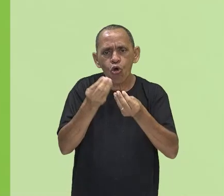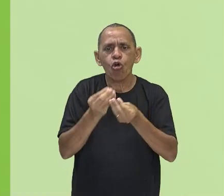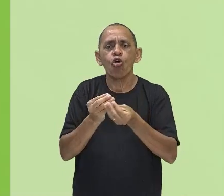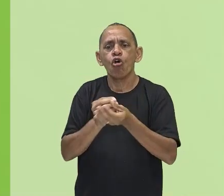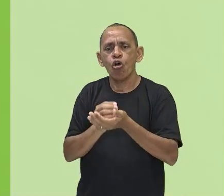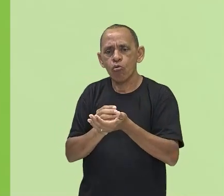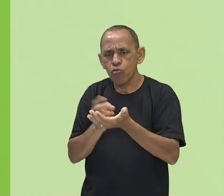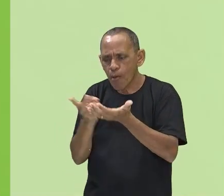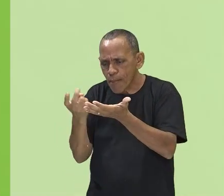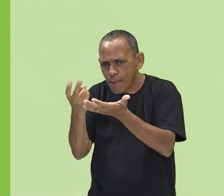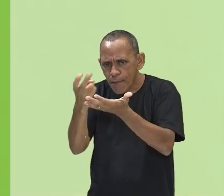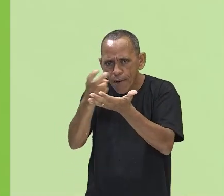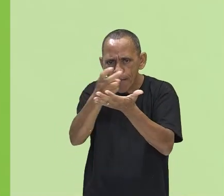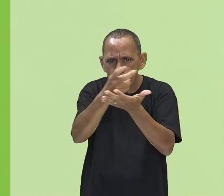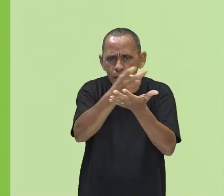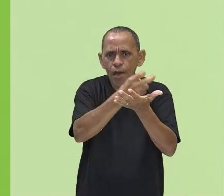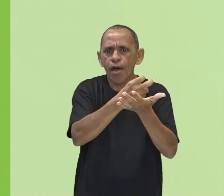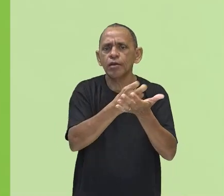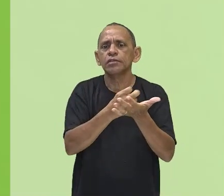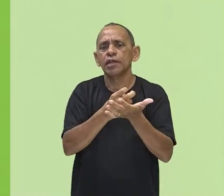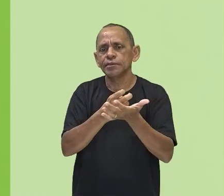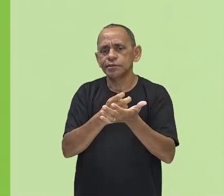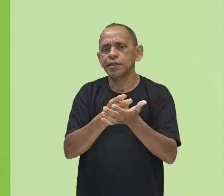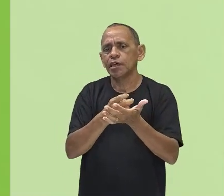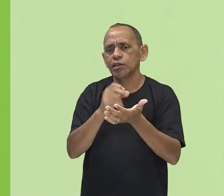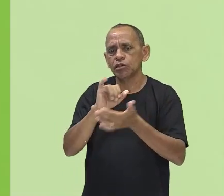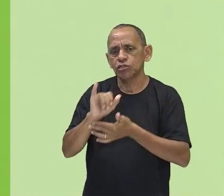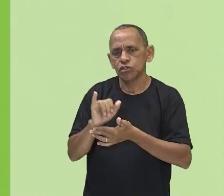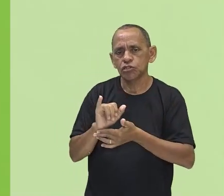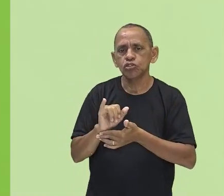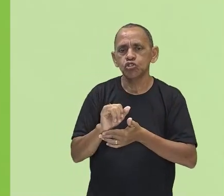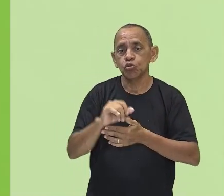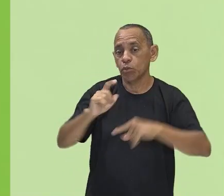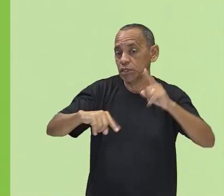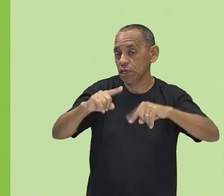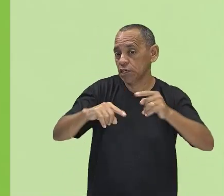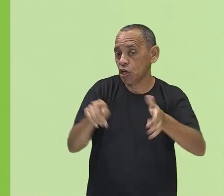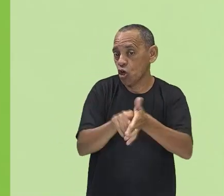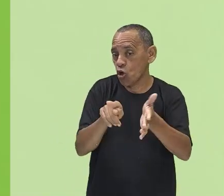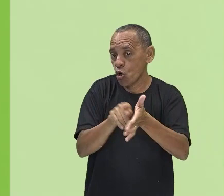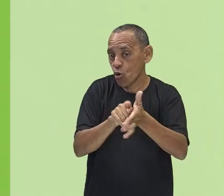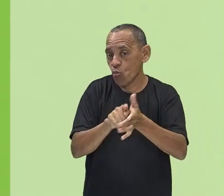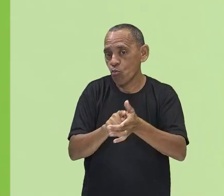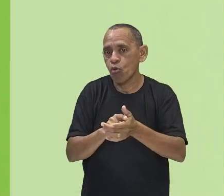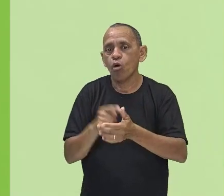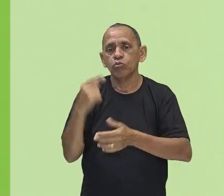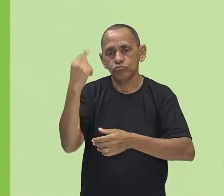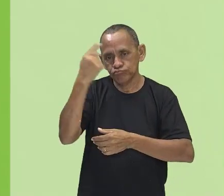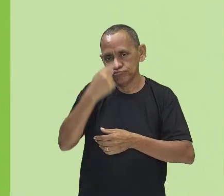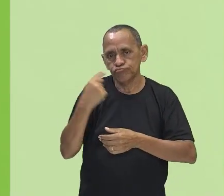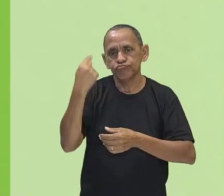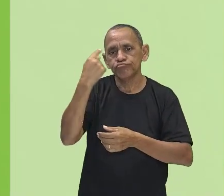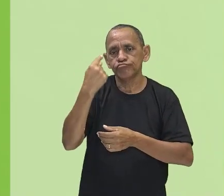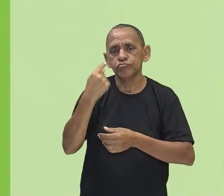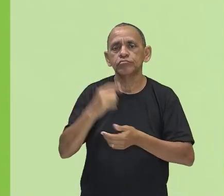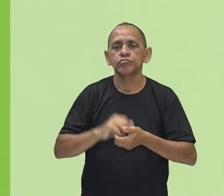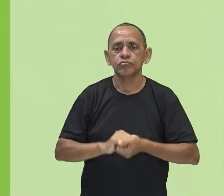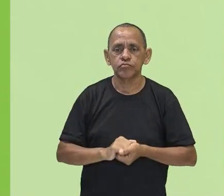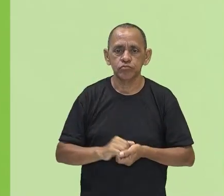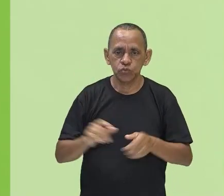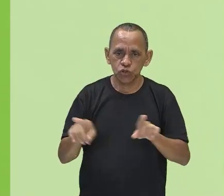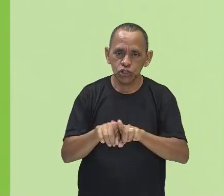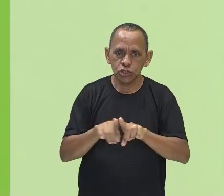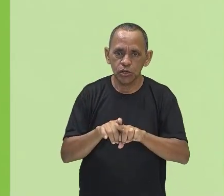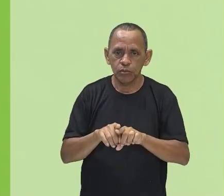luz incide nessas lentes e o que vai ocorrer? Vai ocorrer que todos os feixes de luz vão convergir para um ponto.